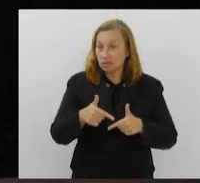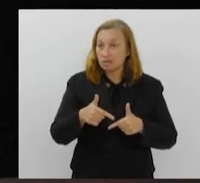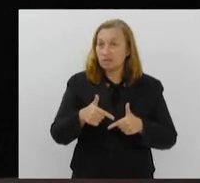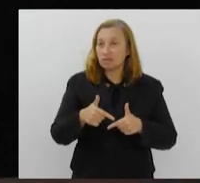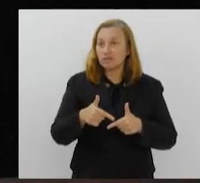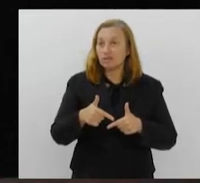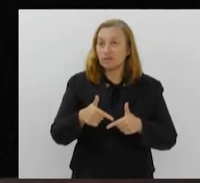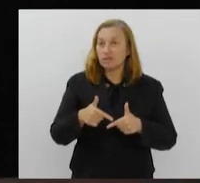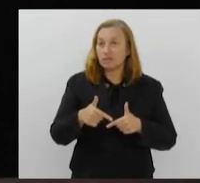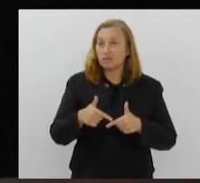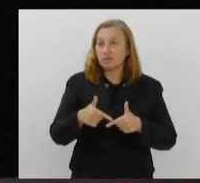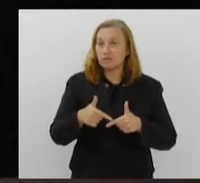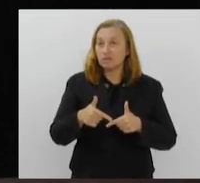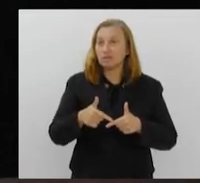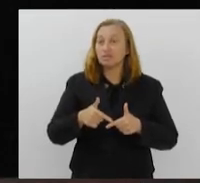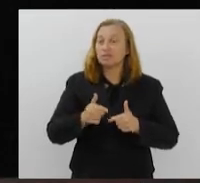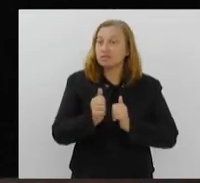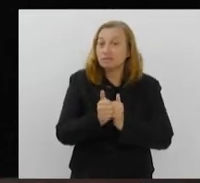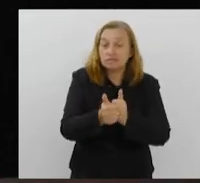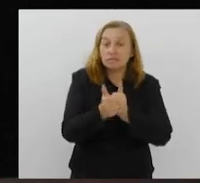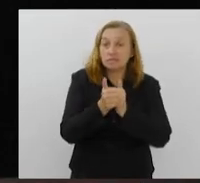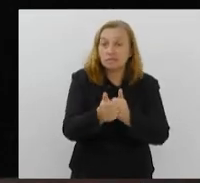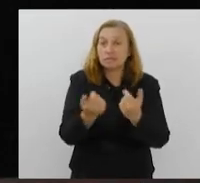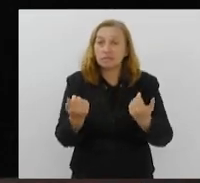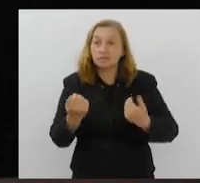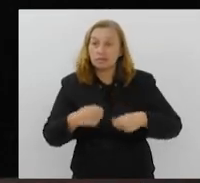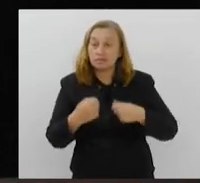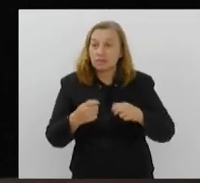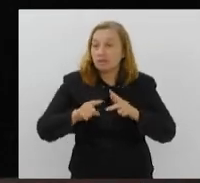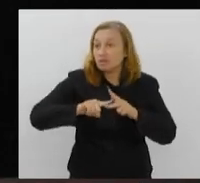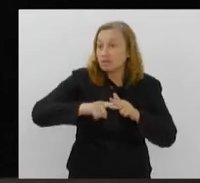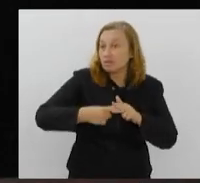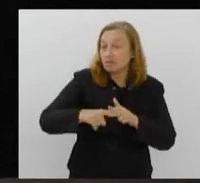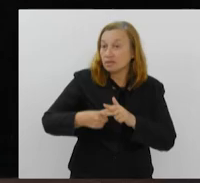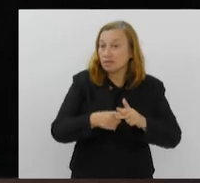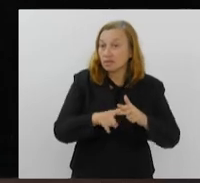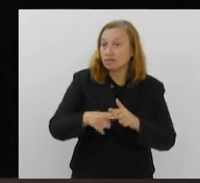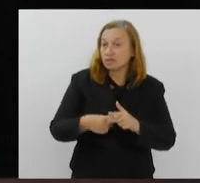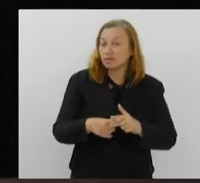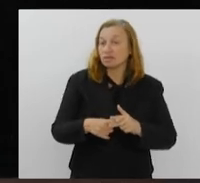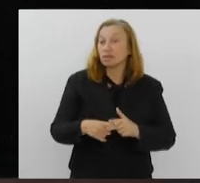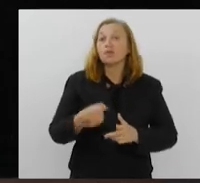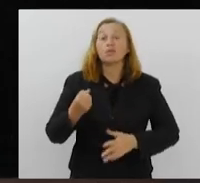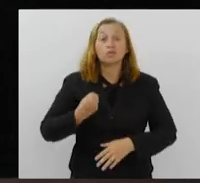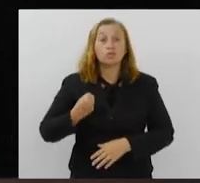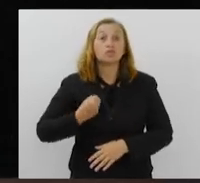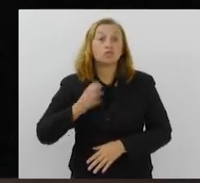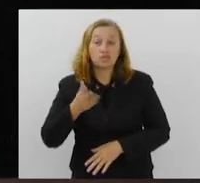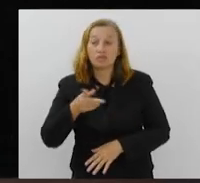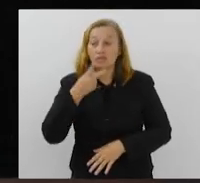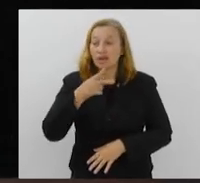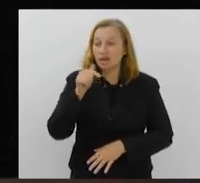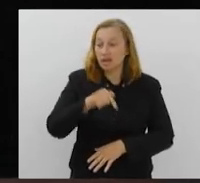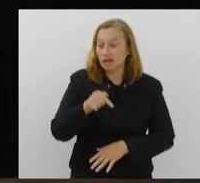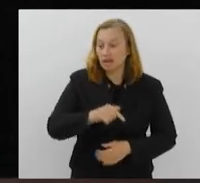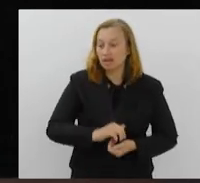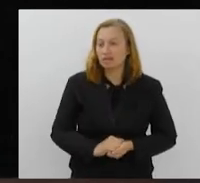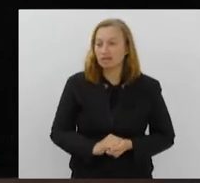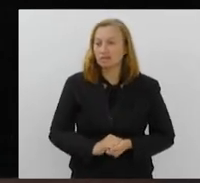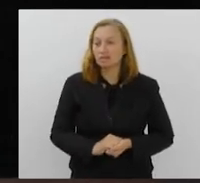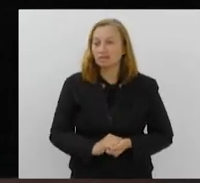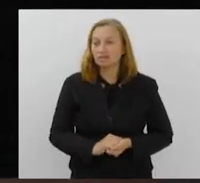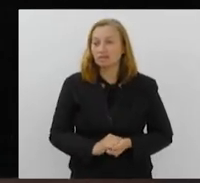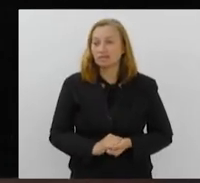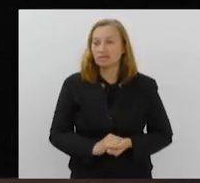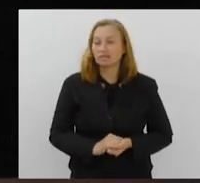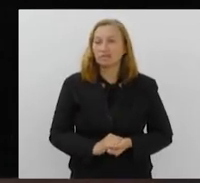coletivas que não acompanham a necessária correção, tendo em vista os índices que eu citei aqui, que dão conta de demonstrar o